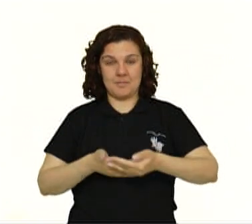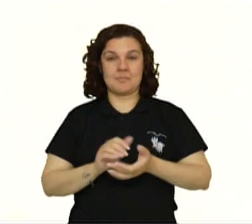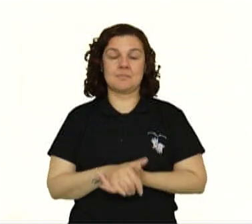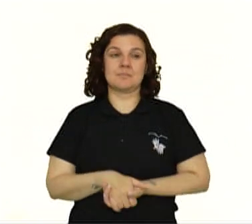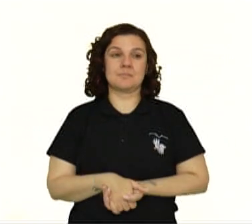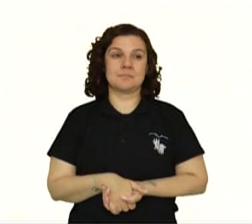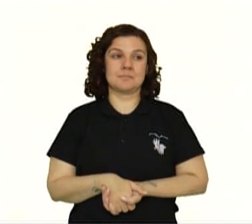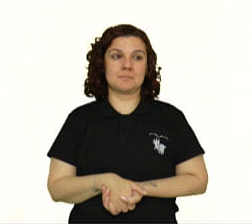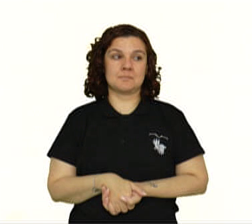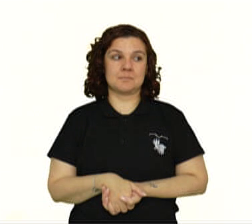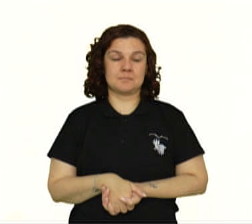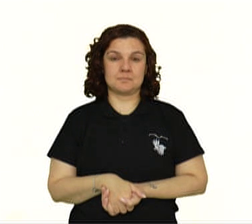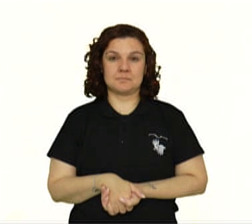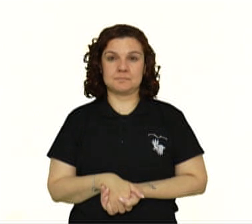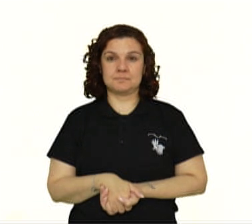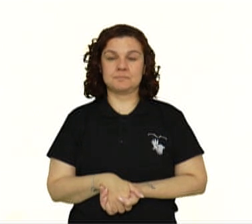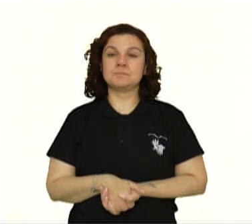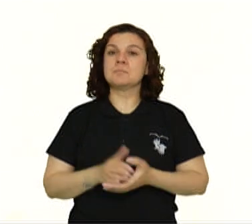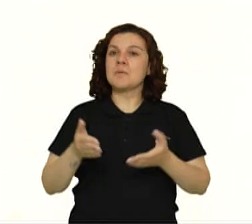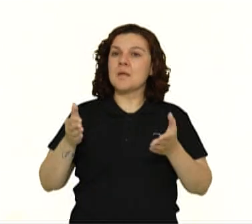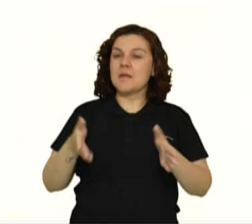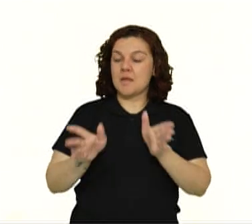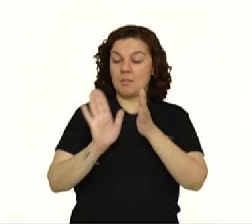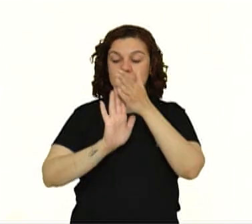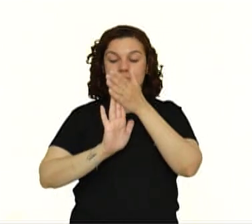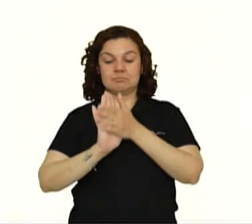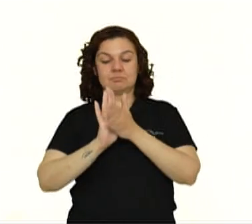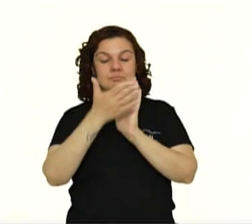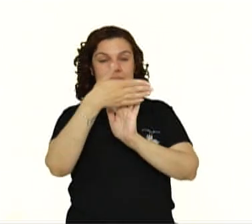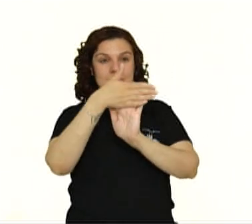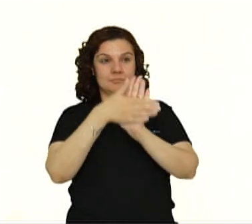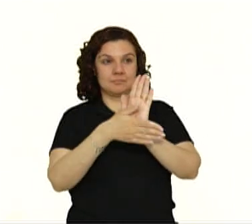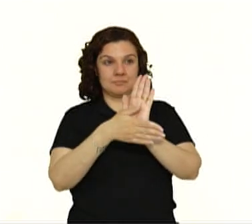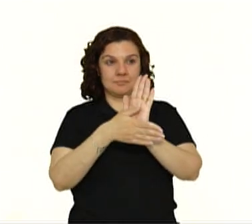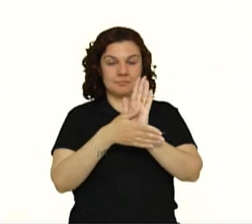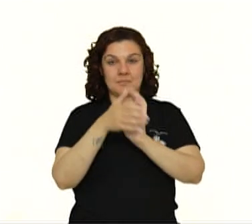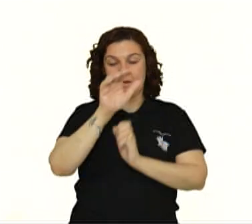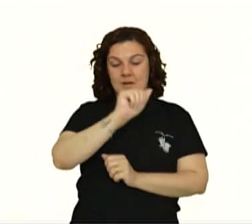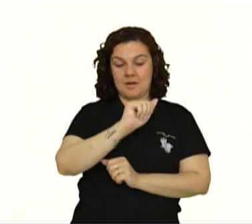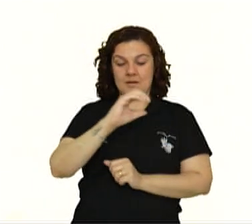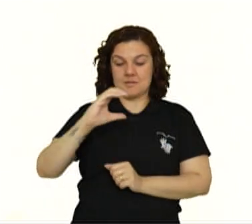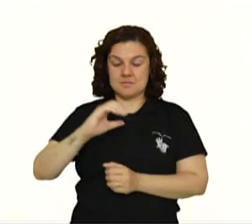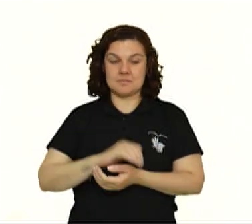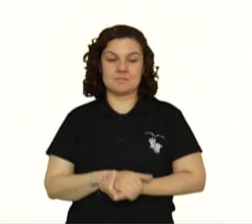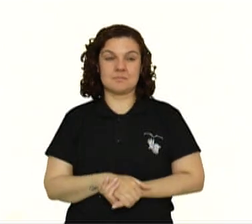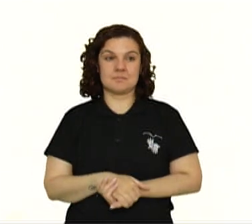planificado. E as faces que estão A e C,